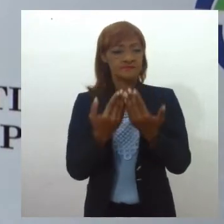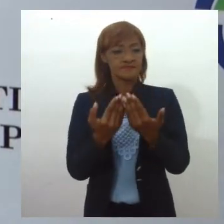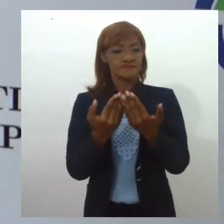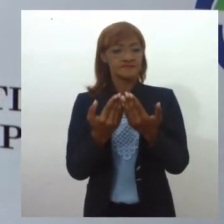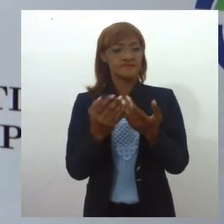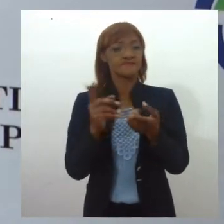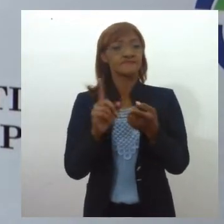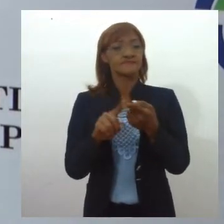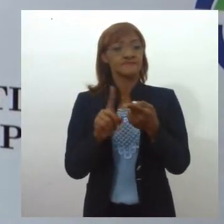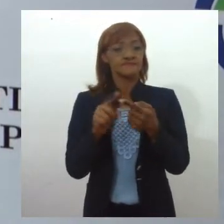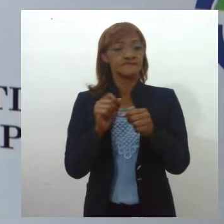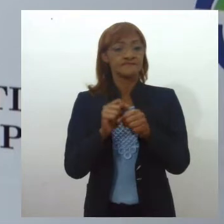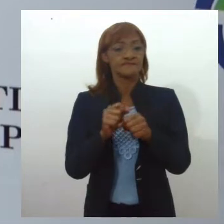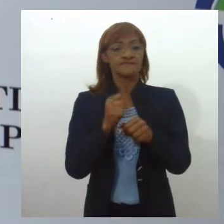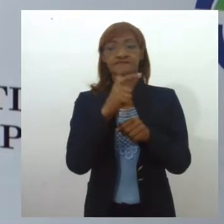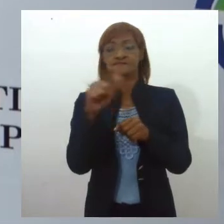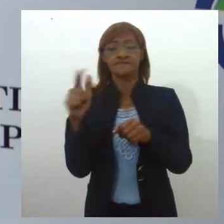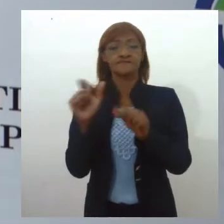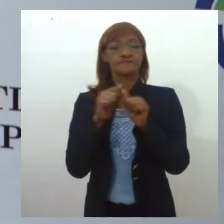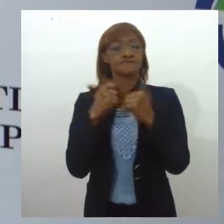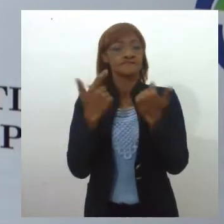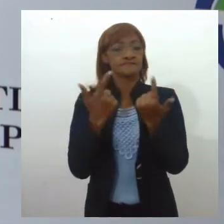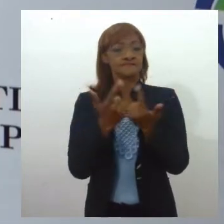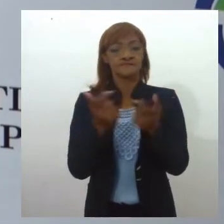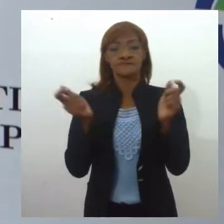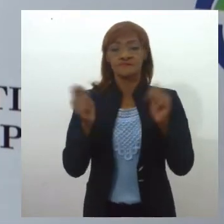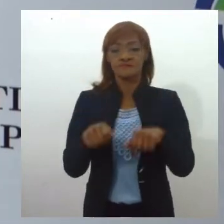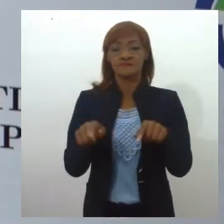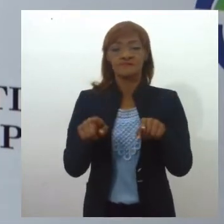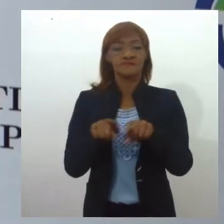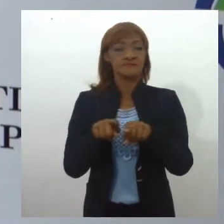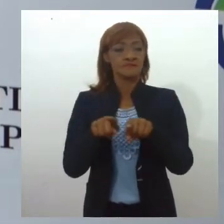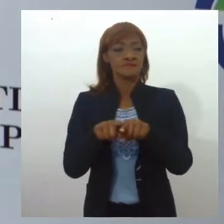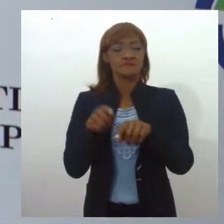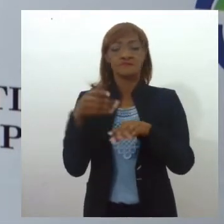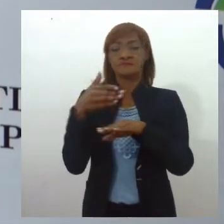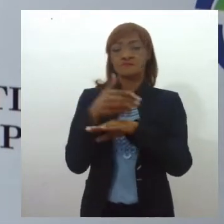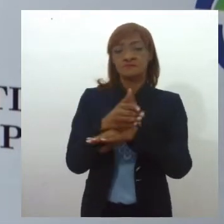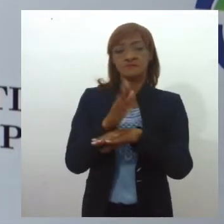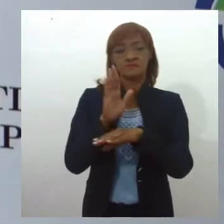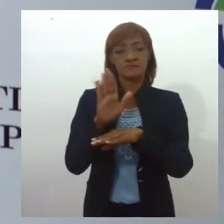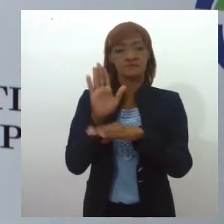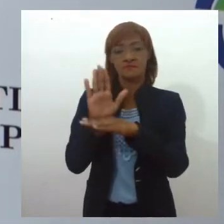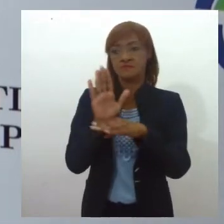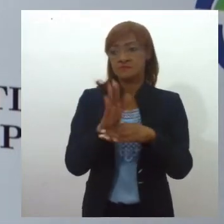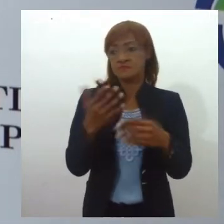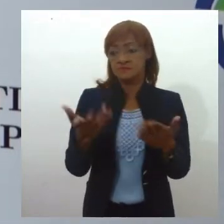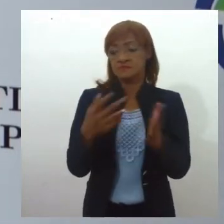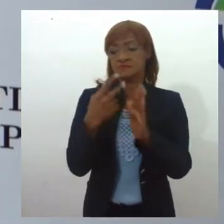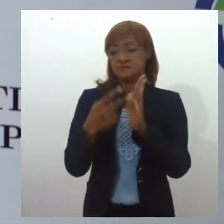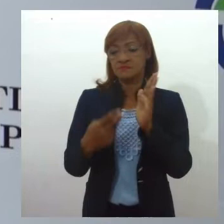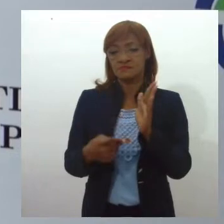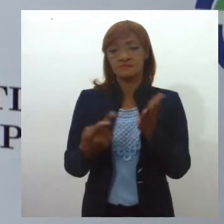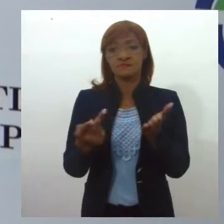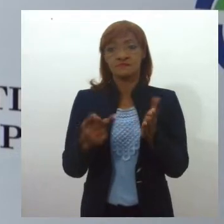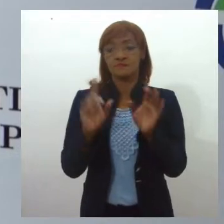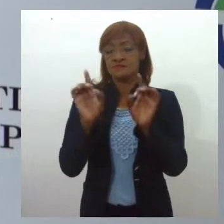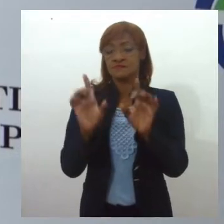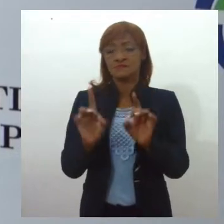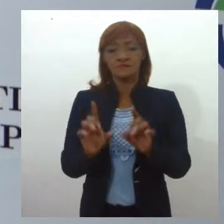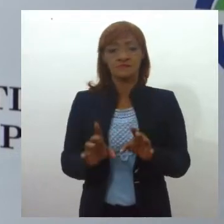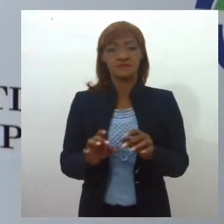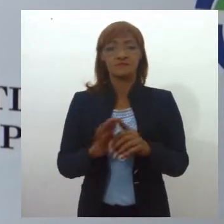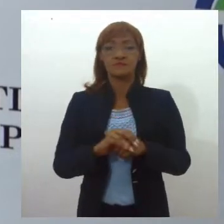dar visibilidade às outras Assembleias, que também é possível fazer atendimento ao cidadão, fazer atendimento de projetos especiais dentro dos contextos